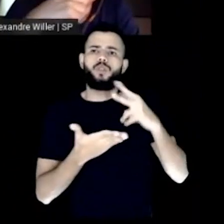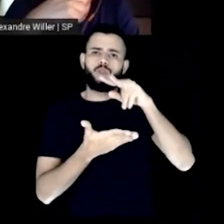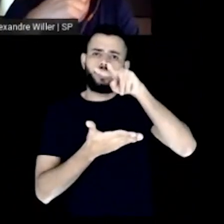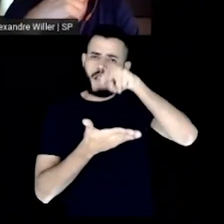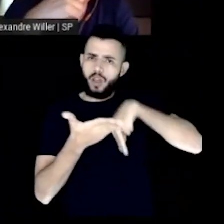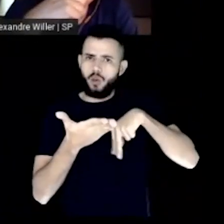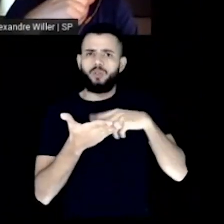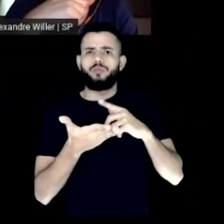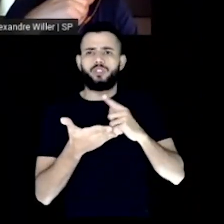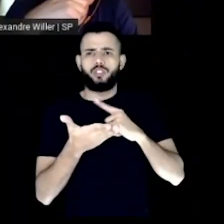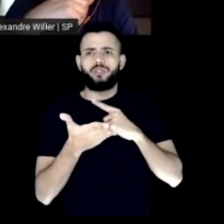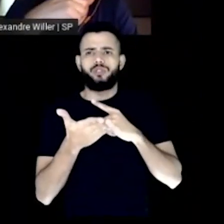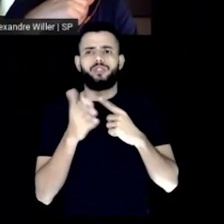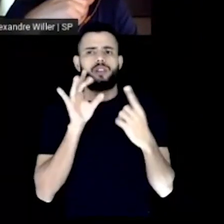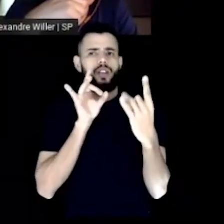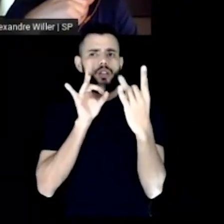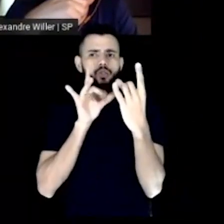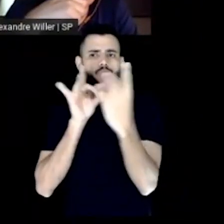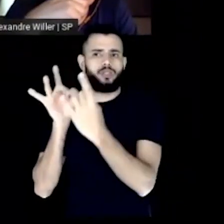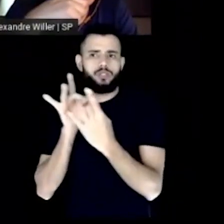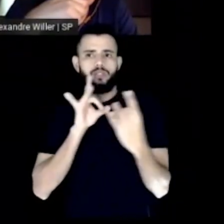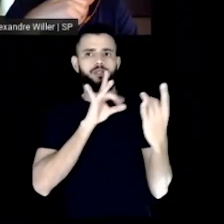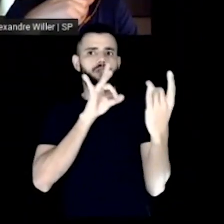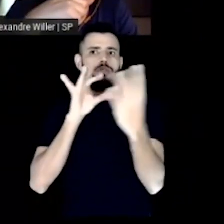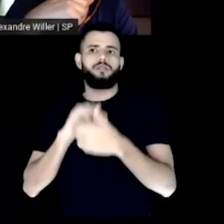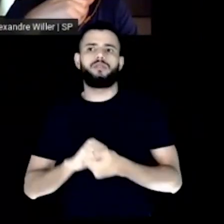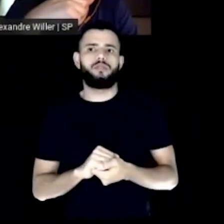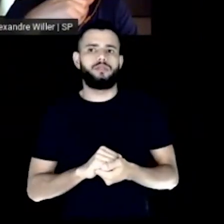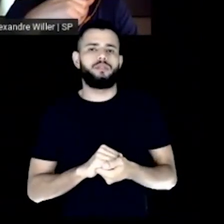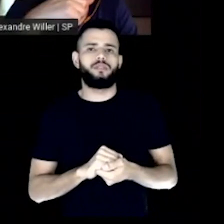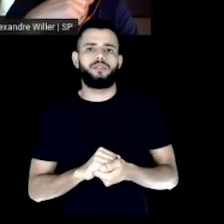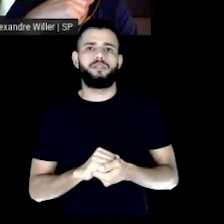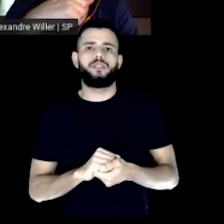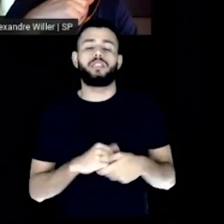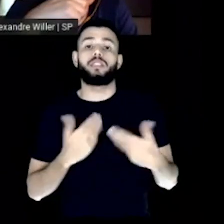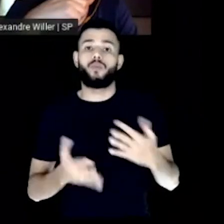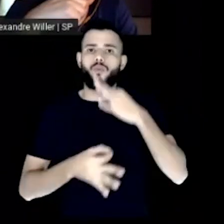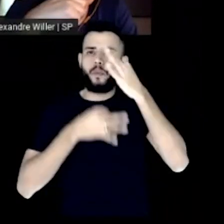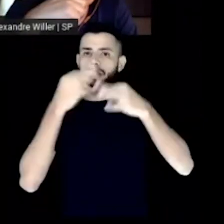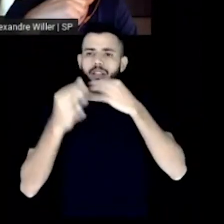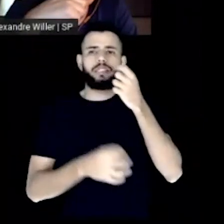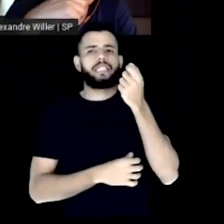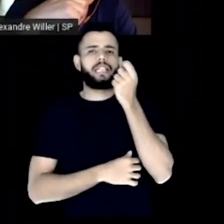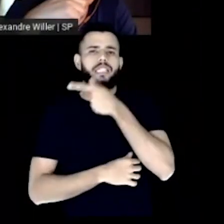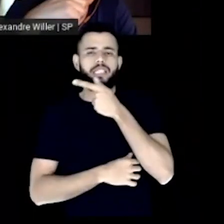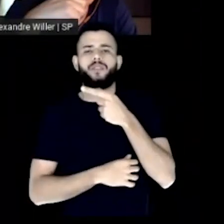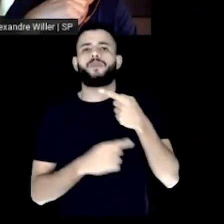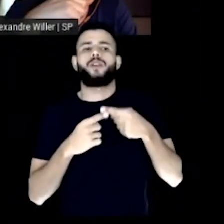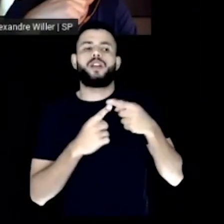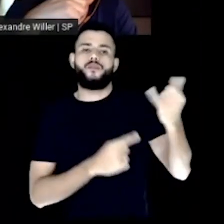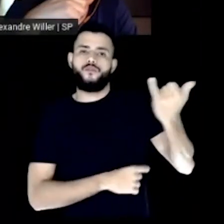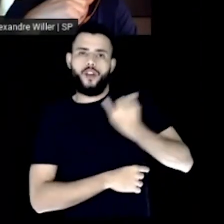leu, né, eu tive de todo tipo de retorno, assim, de comentários, né, de leituras, e foi um dos comentários